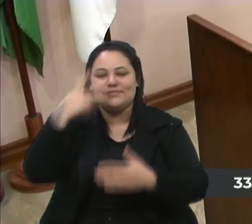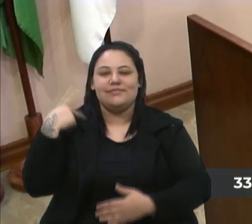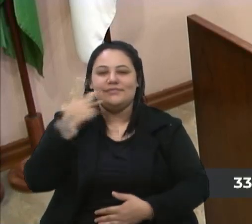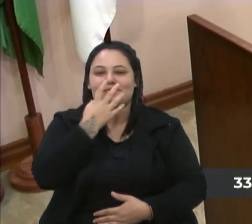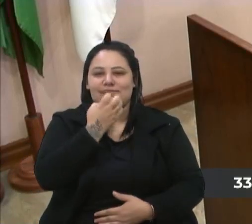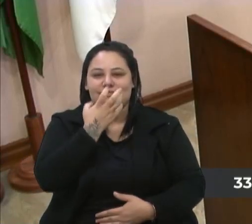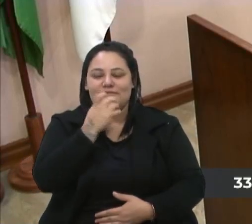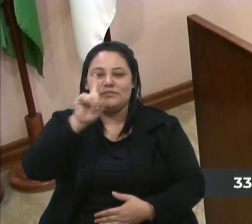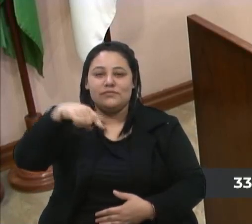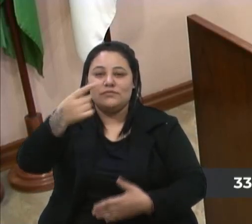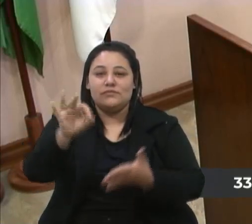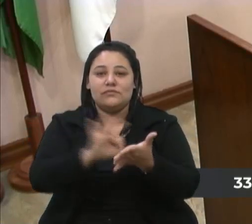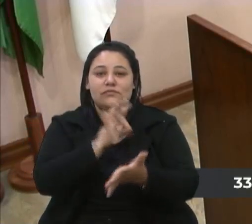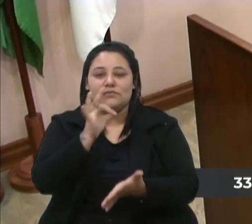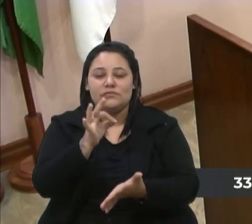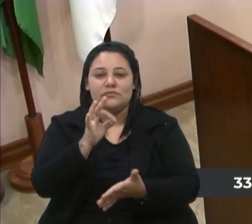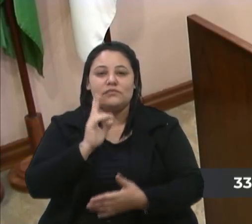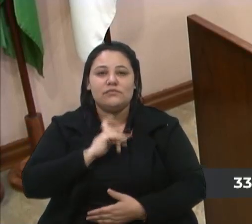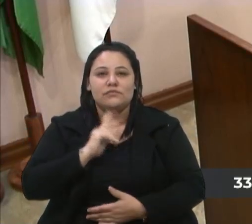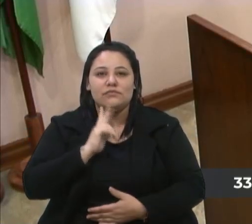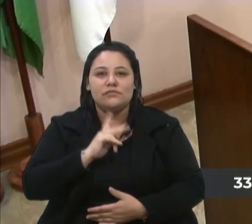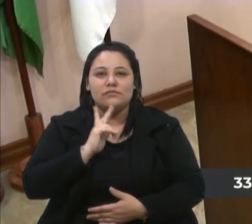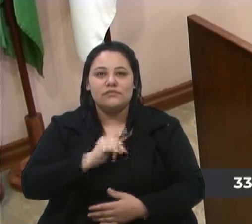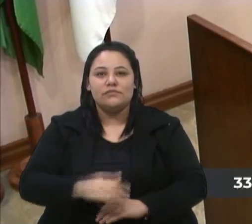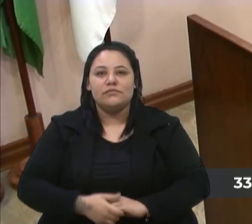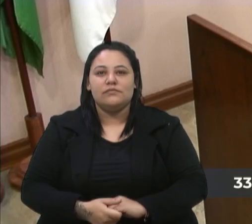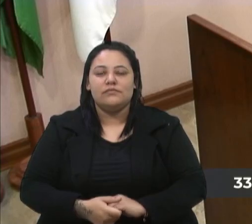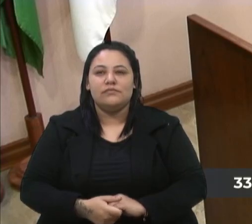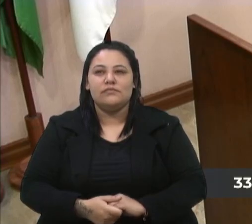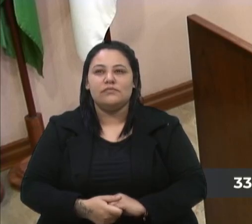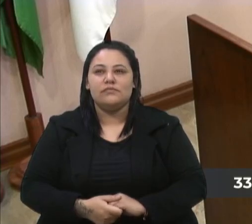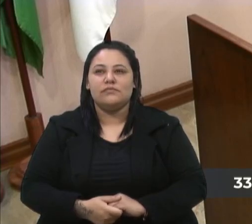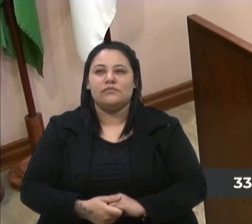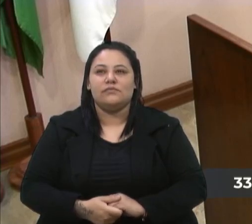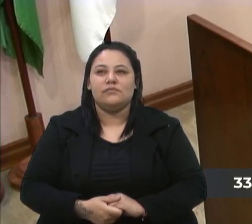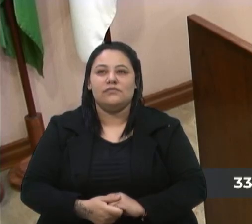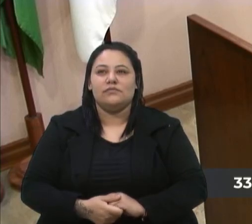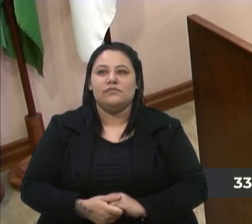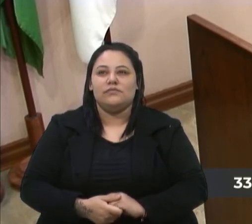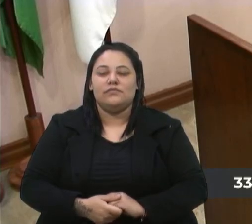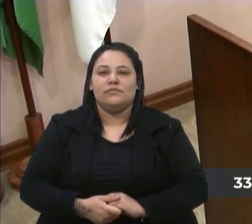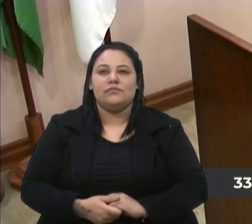Próximo inscrito, vereador Renato Oliveira, com a palavra.